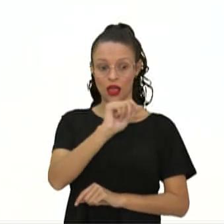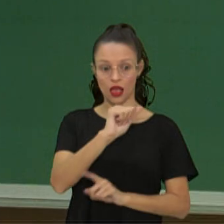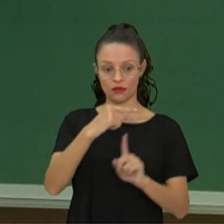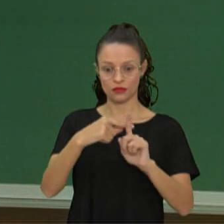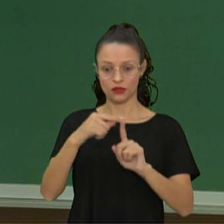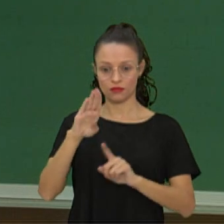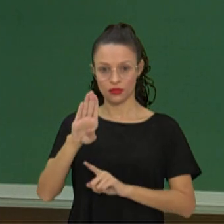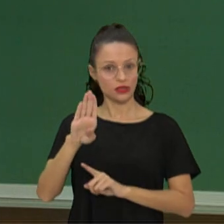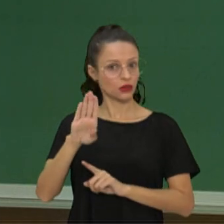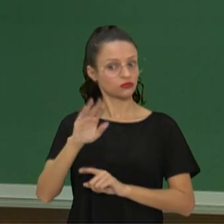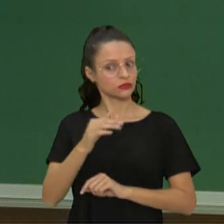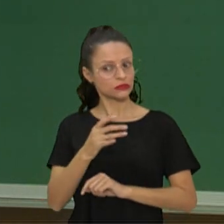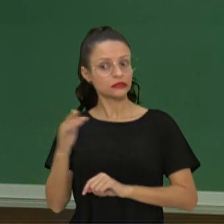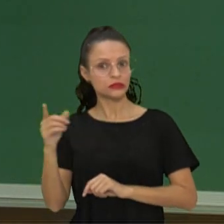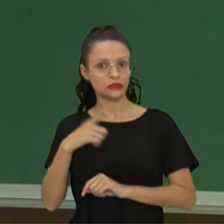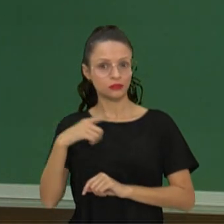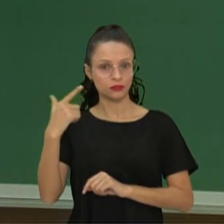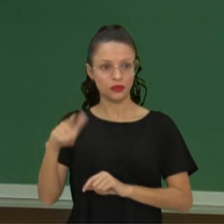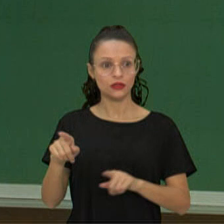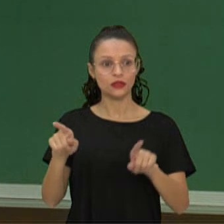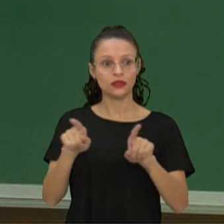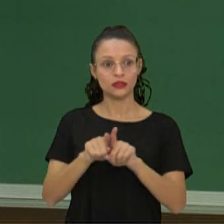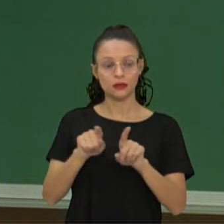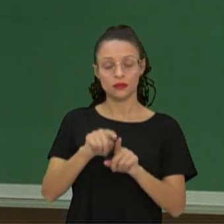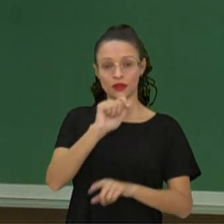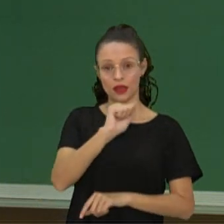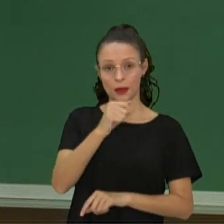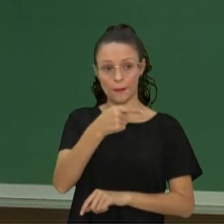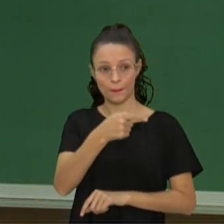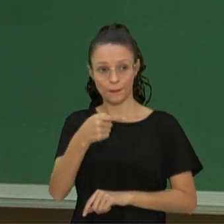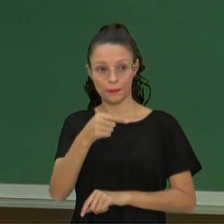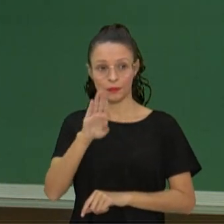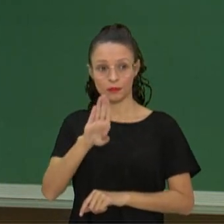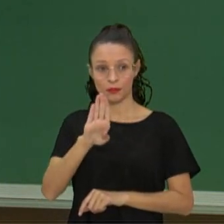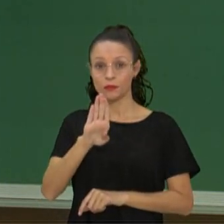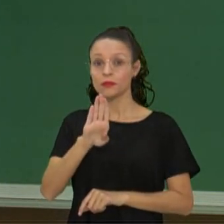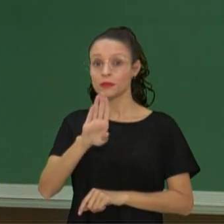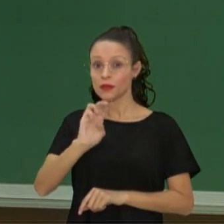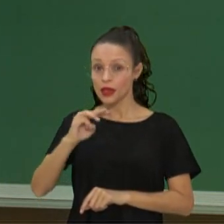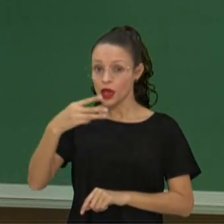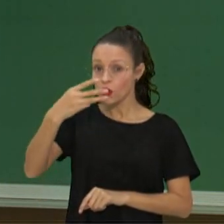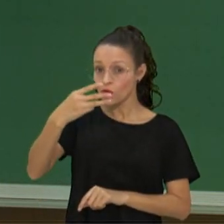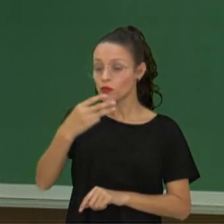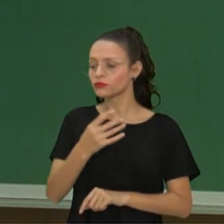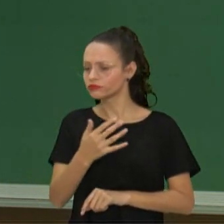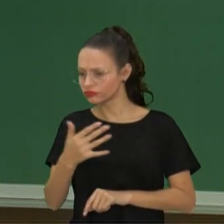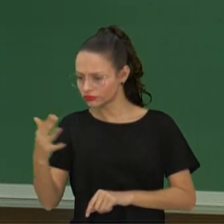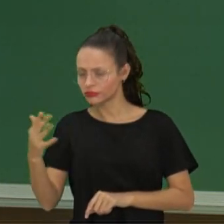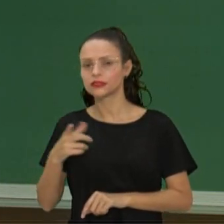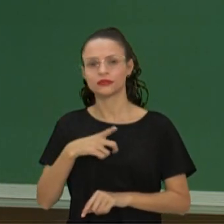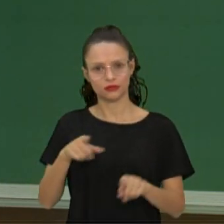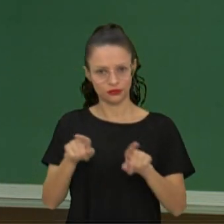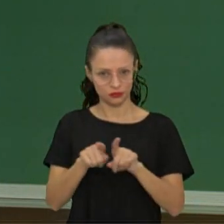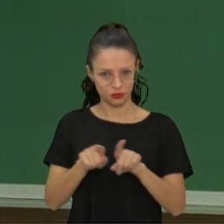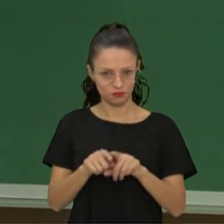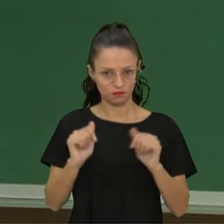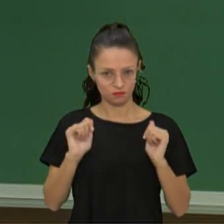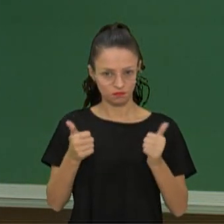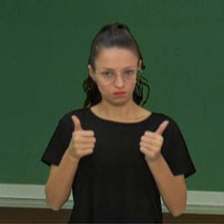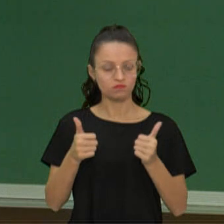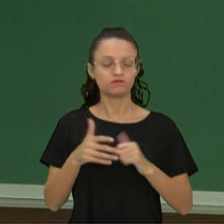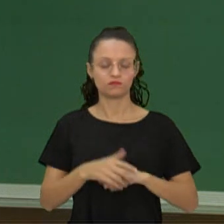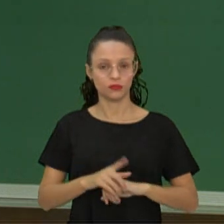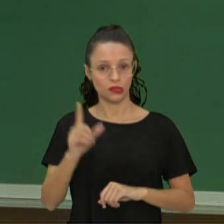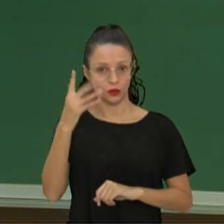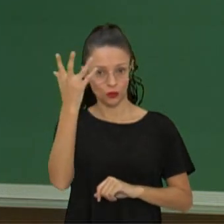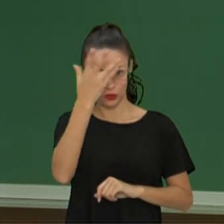somente. Tem mais coisa ali. E o cubo da diferença não é A ao cubo menos B ao cubo. Tem mais termos ali no meio da conta, tá bom? Então,